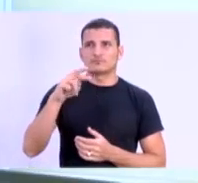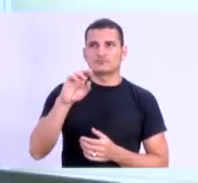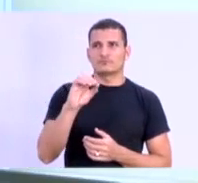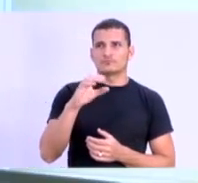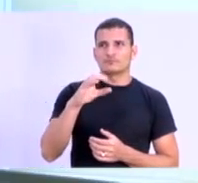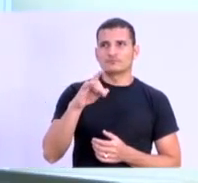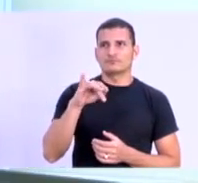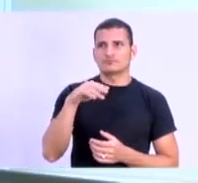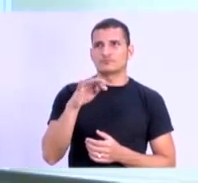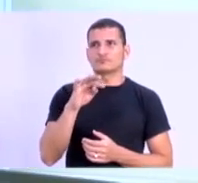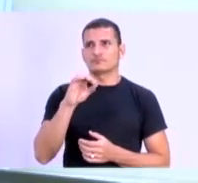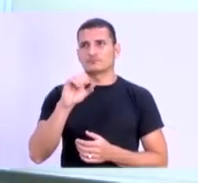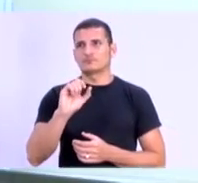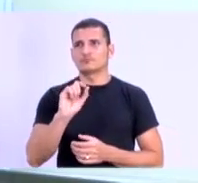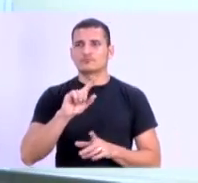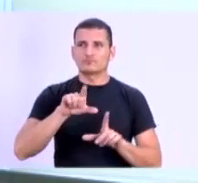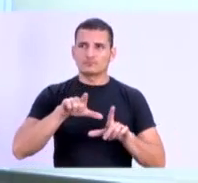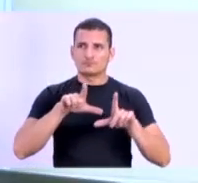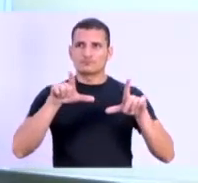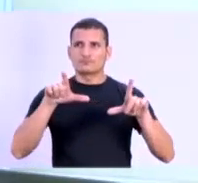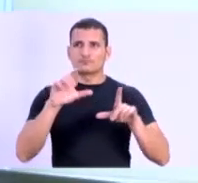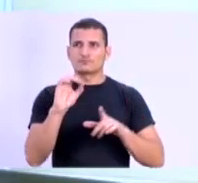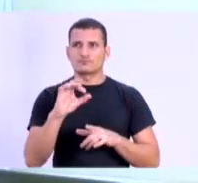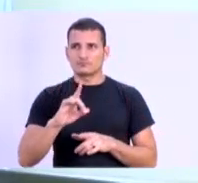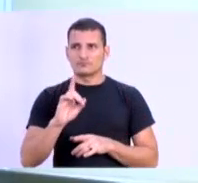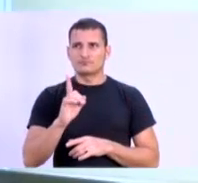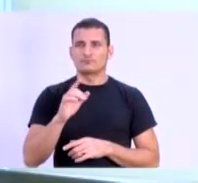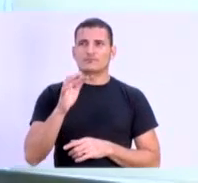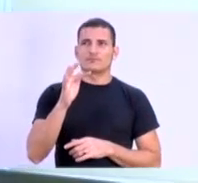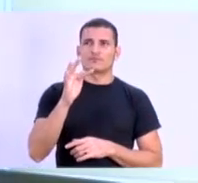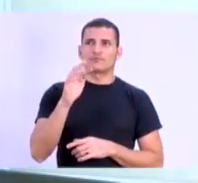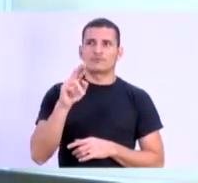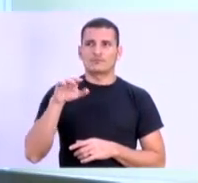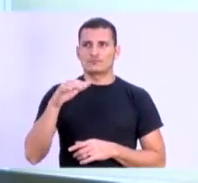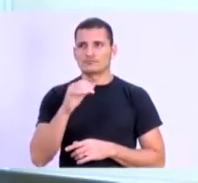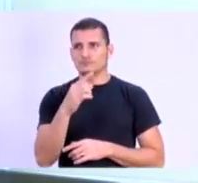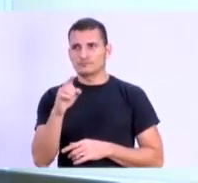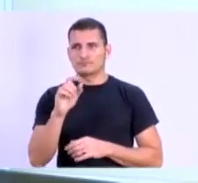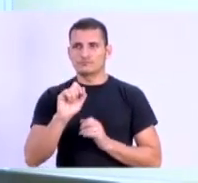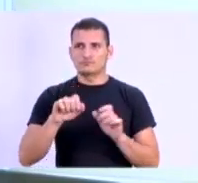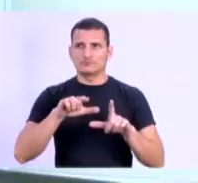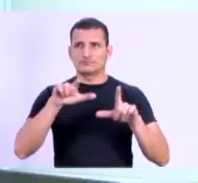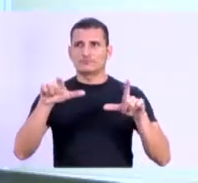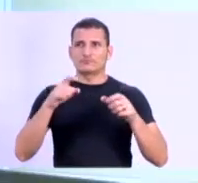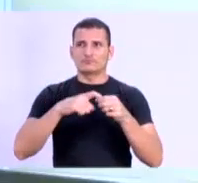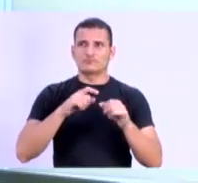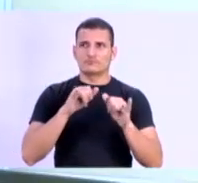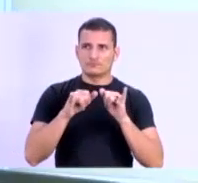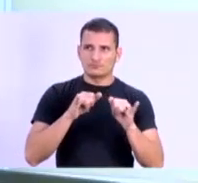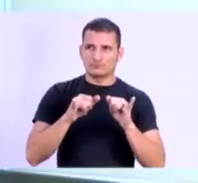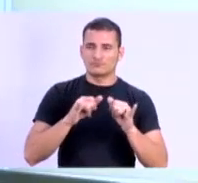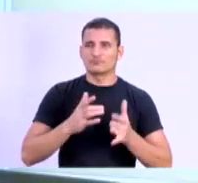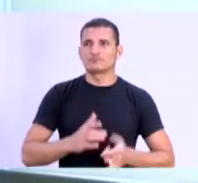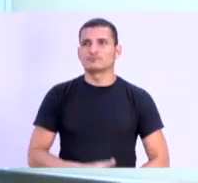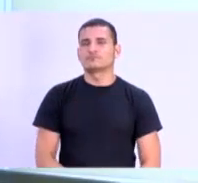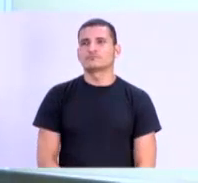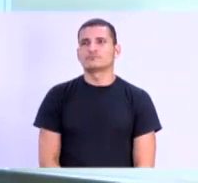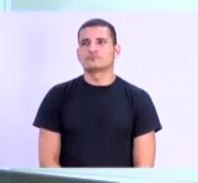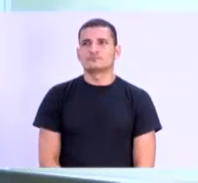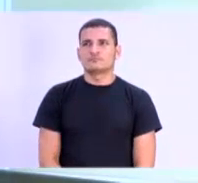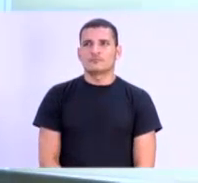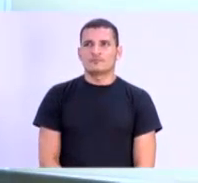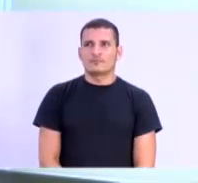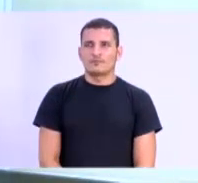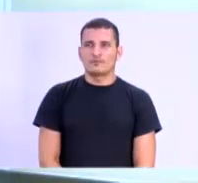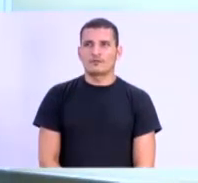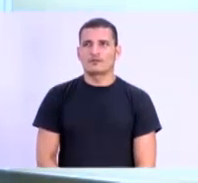era executado um determinado código e pronto. Uma função, ele executava e retornava alguma informação para a pessoa que pediu a execução.